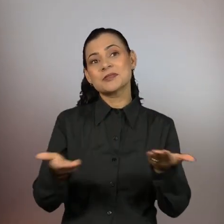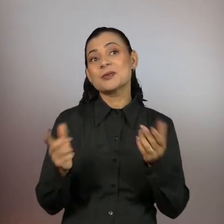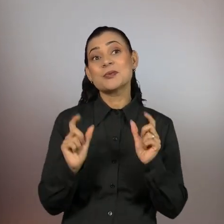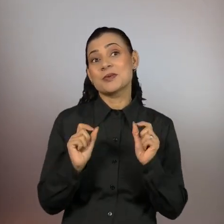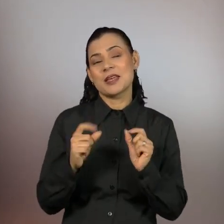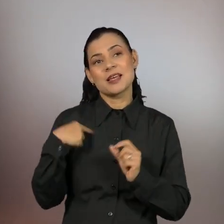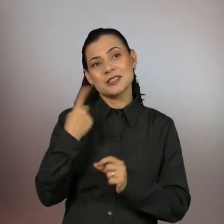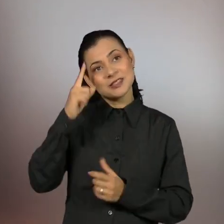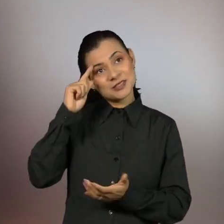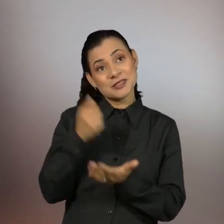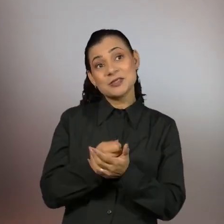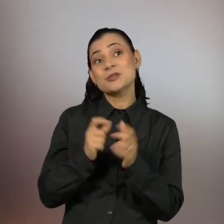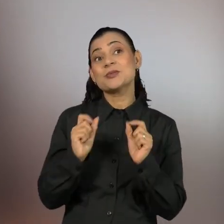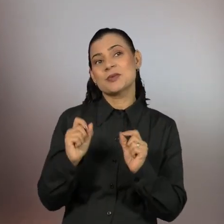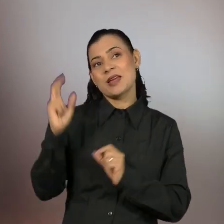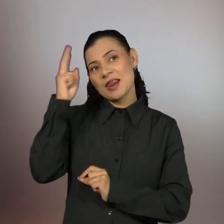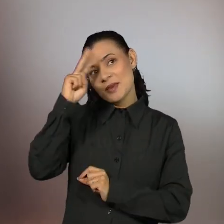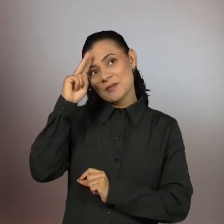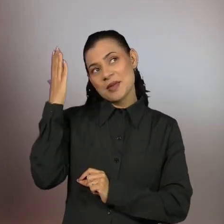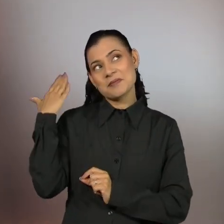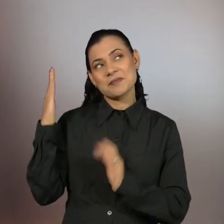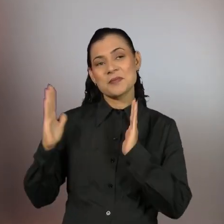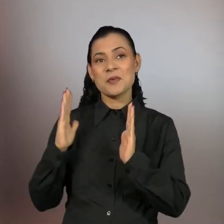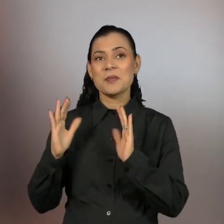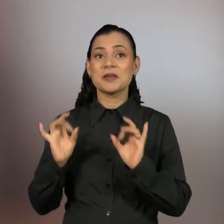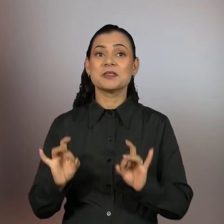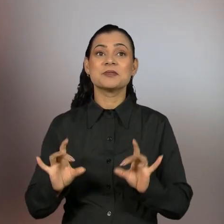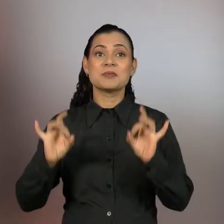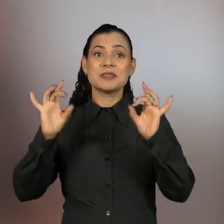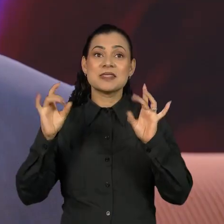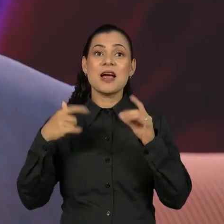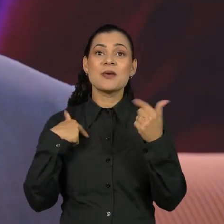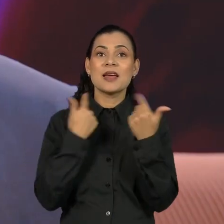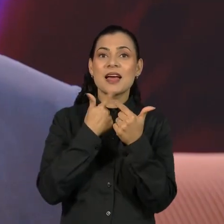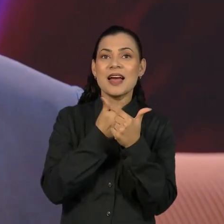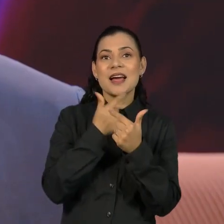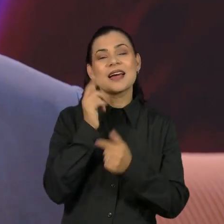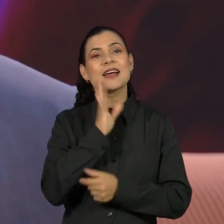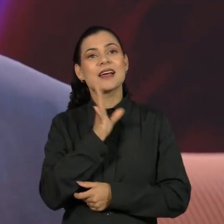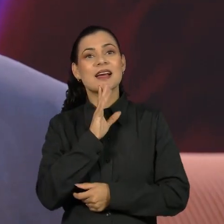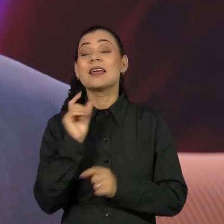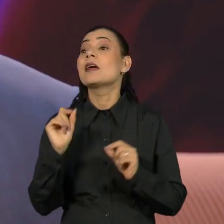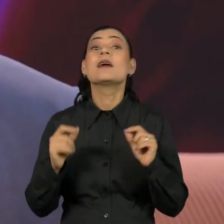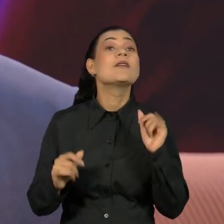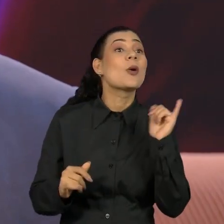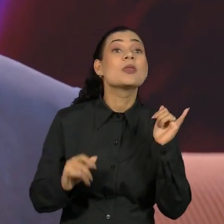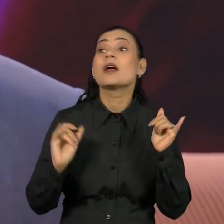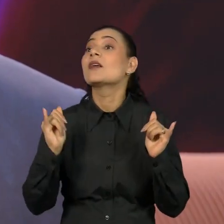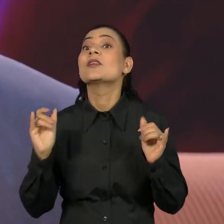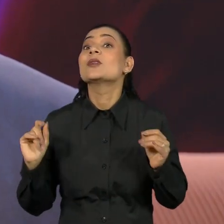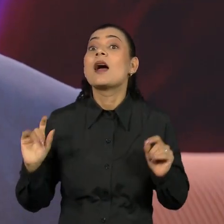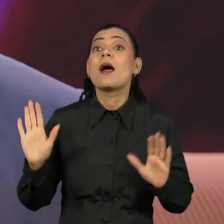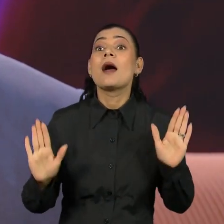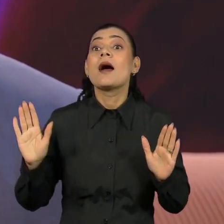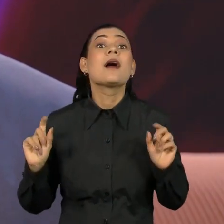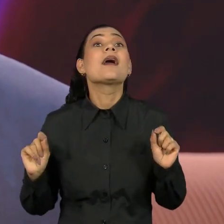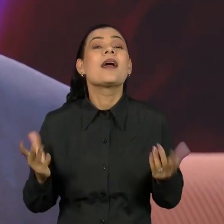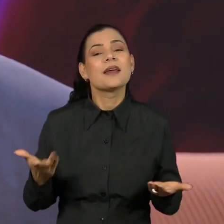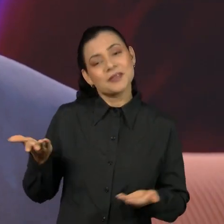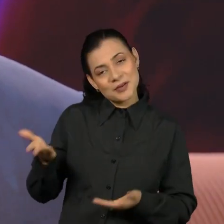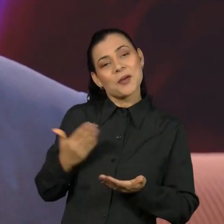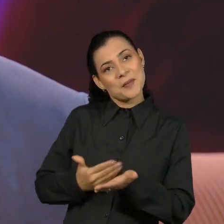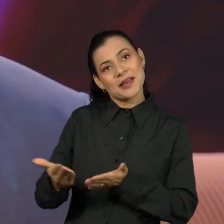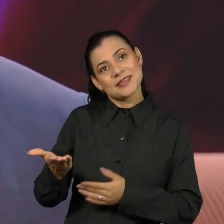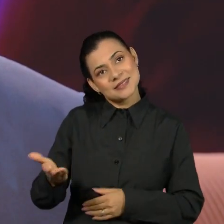gente decidiu lembrar de momentos especiais, histórias divertidas. Quem que vai começar? Eu. Então começa,